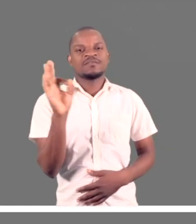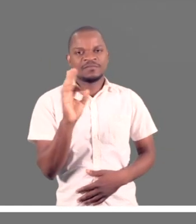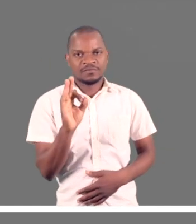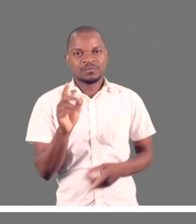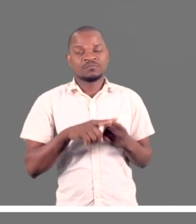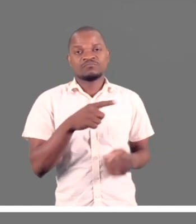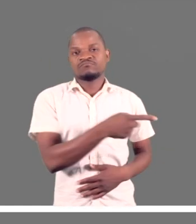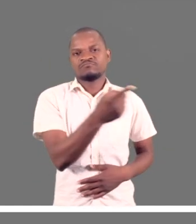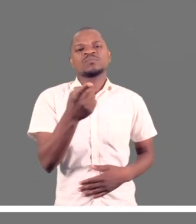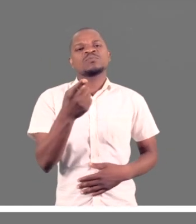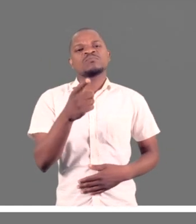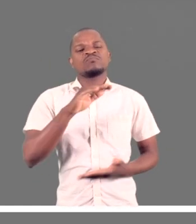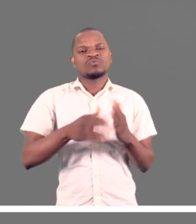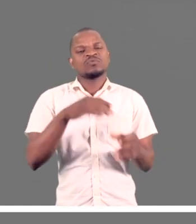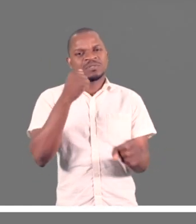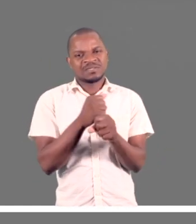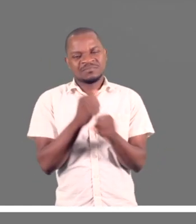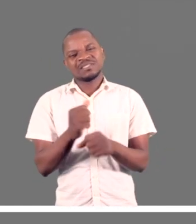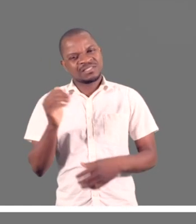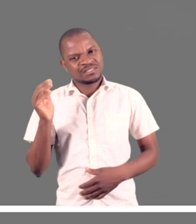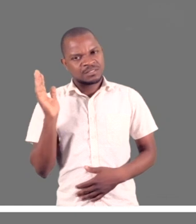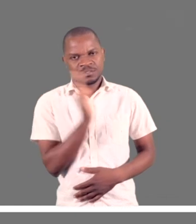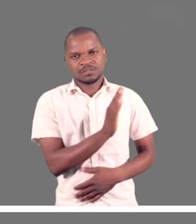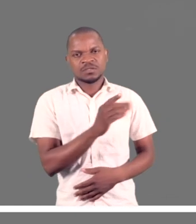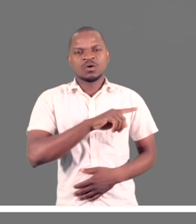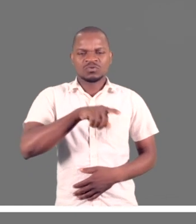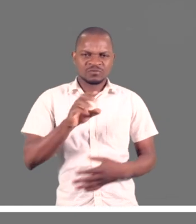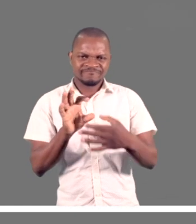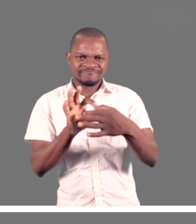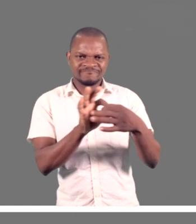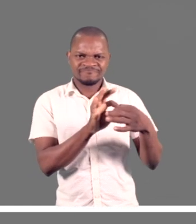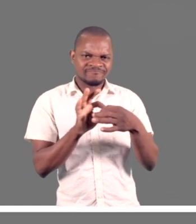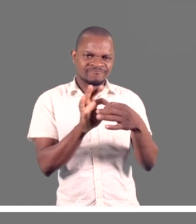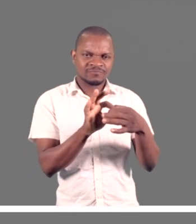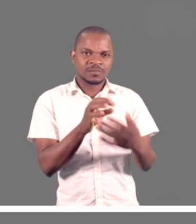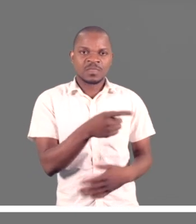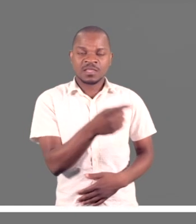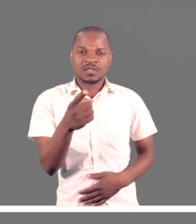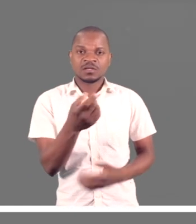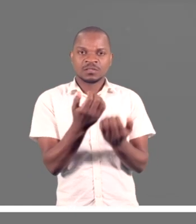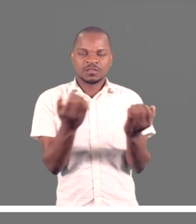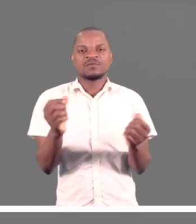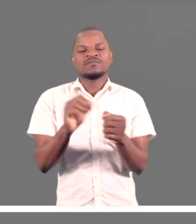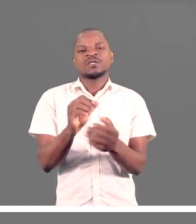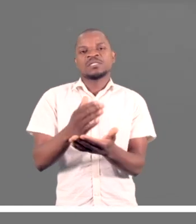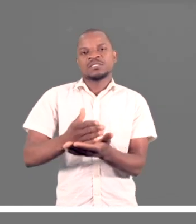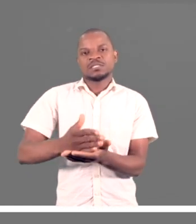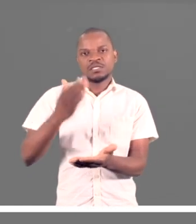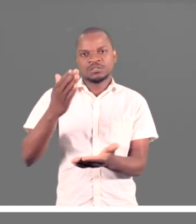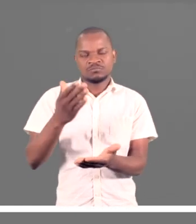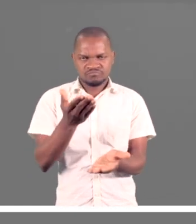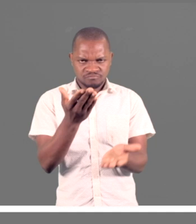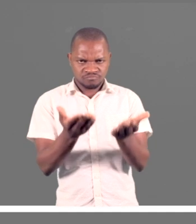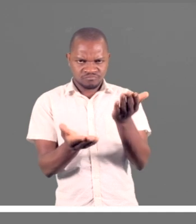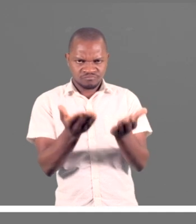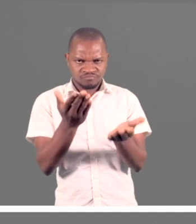fevereiro. E os professores que estão cá pertencem a esta escola e vamos coordenando para que as crianças primeiro façam